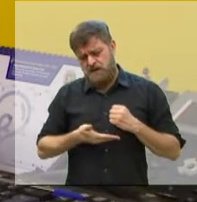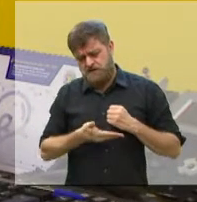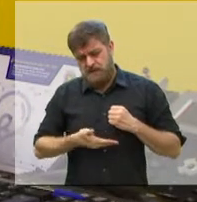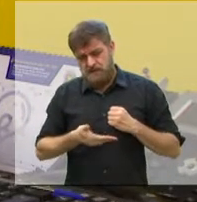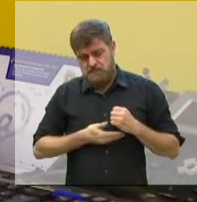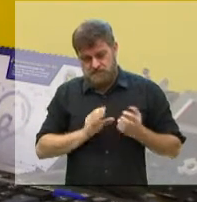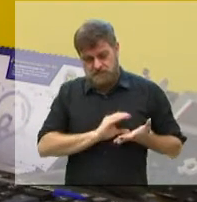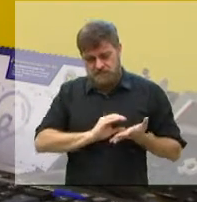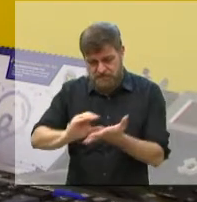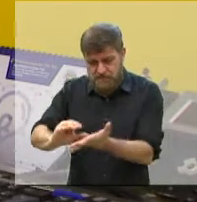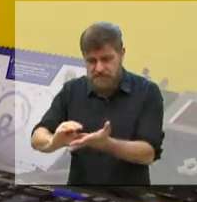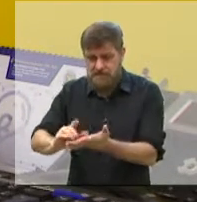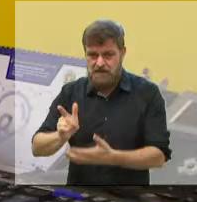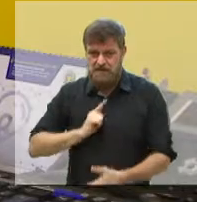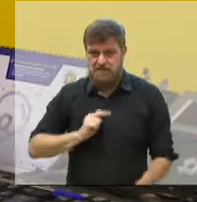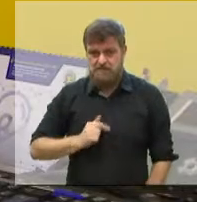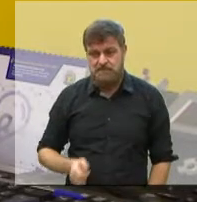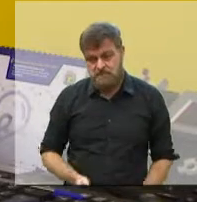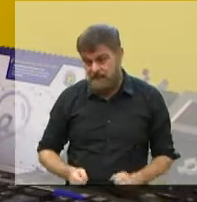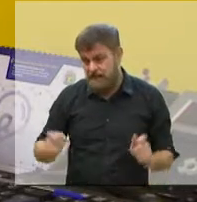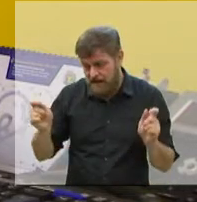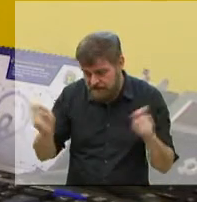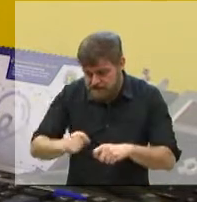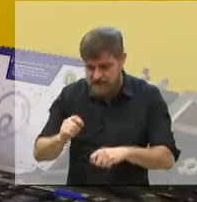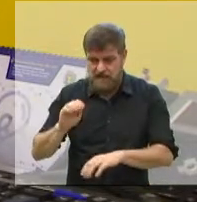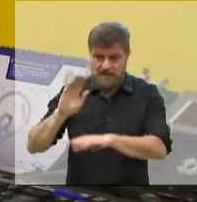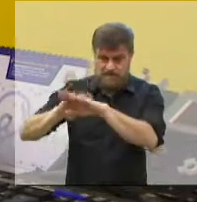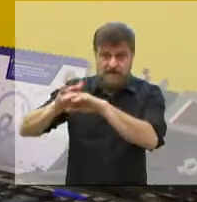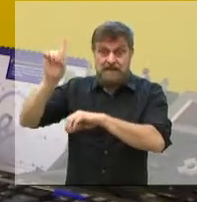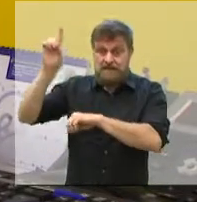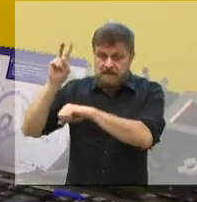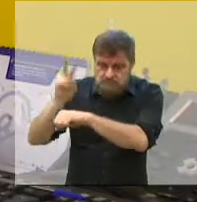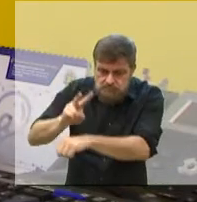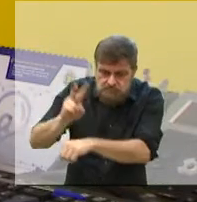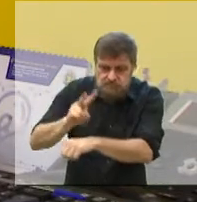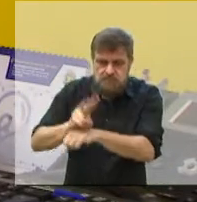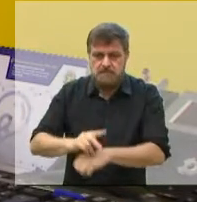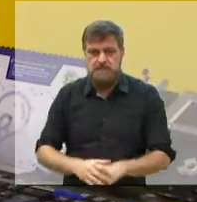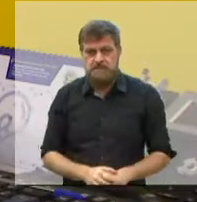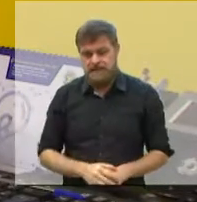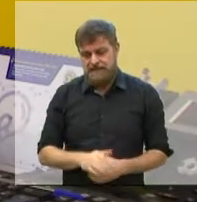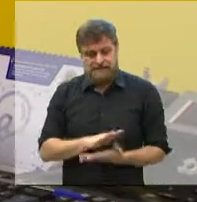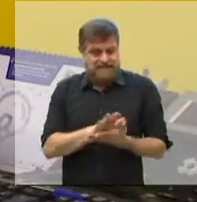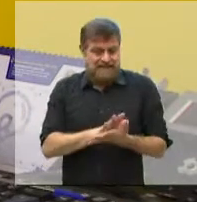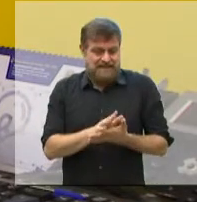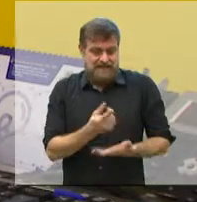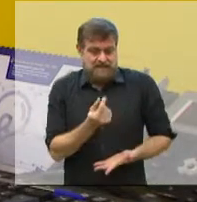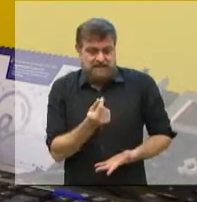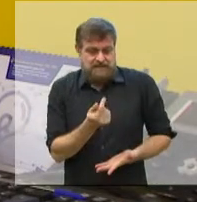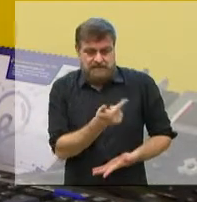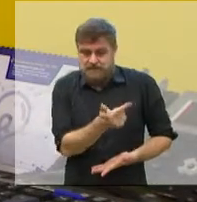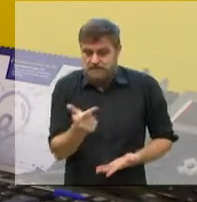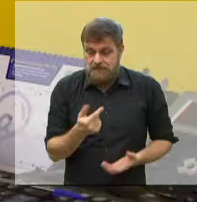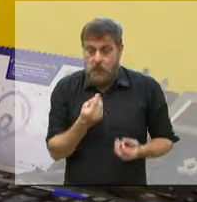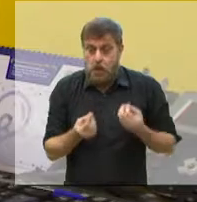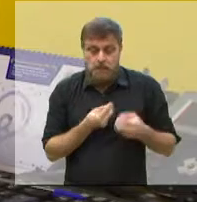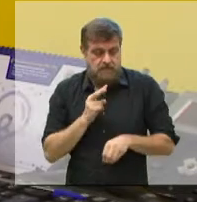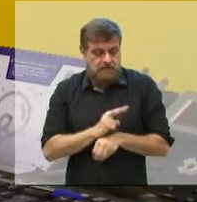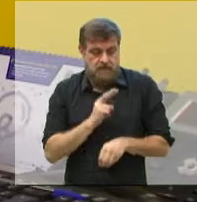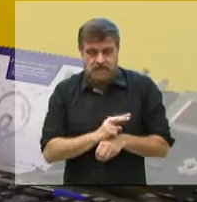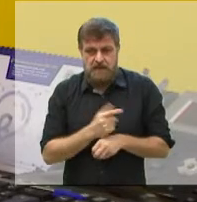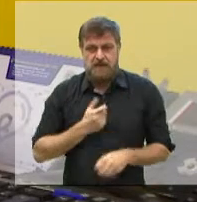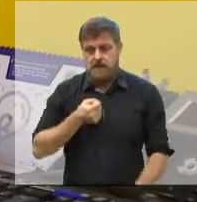como é que se diz, é melhor eu pouco com Deus do que eu sei nada, que é bem pior. Então, sem sombra de dúvida alguma, essa moção eu fiz. Eu dei